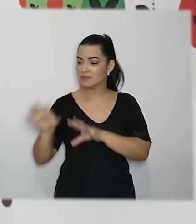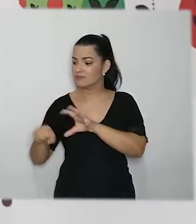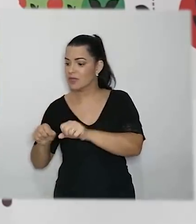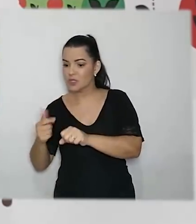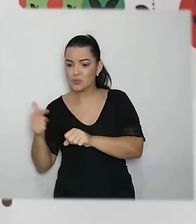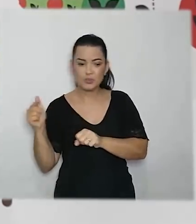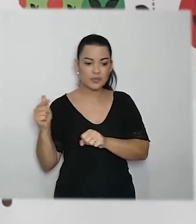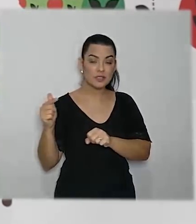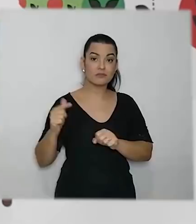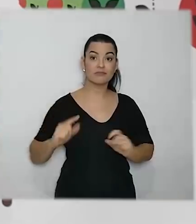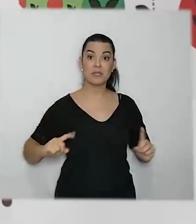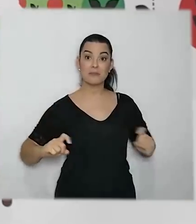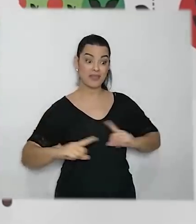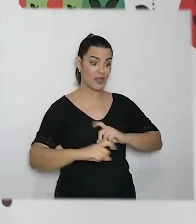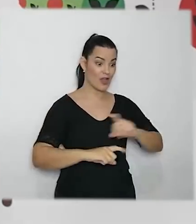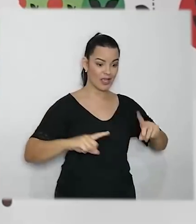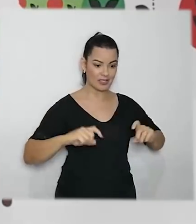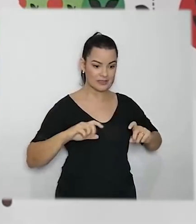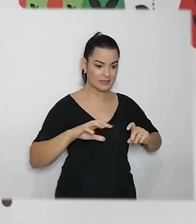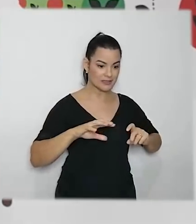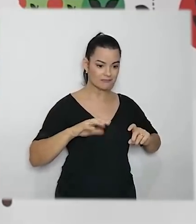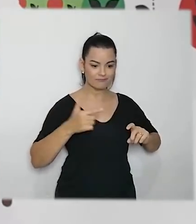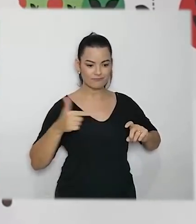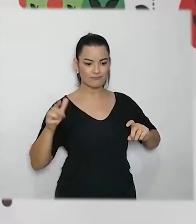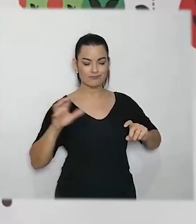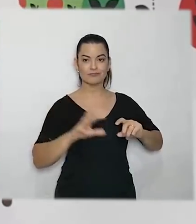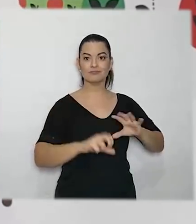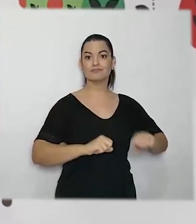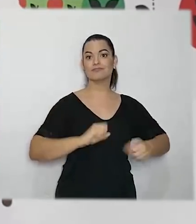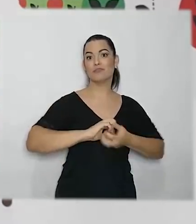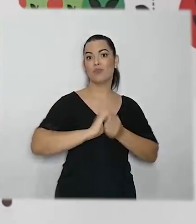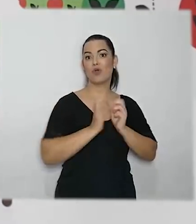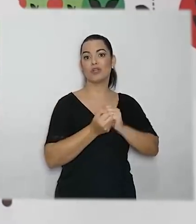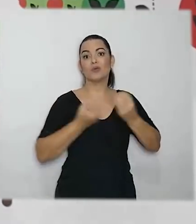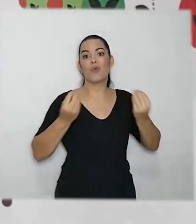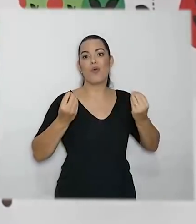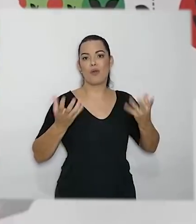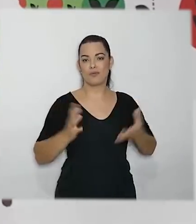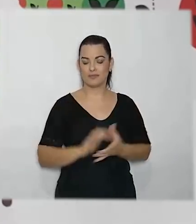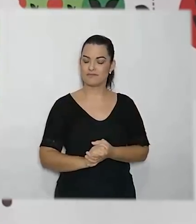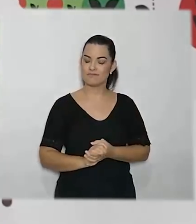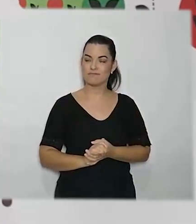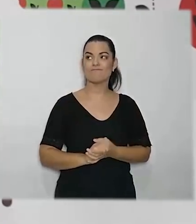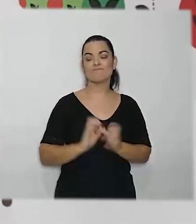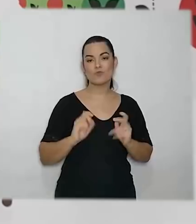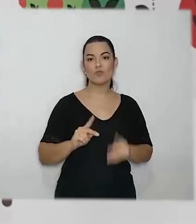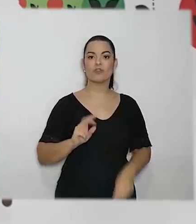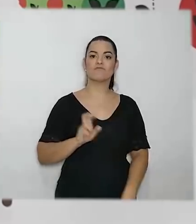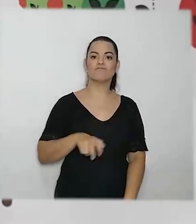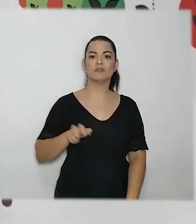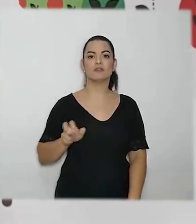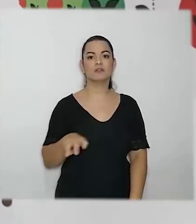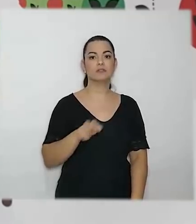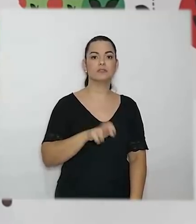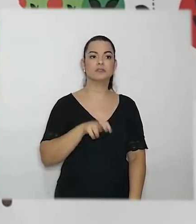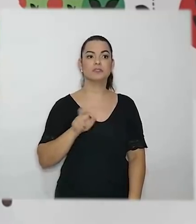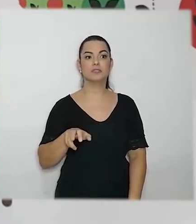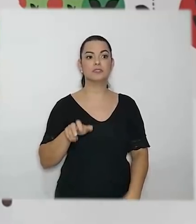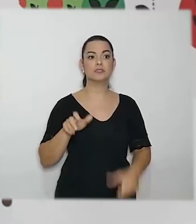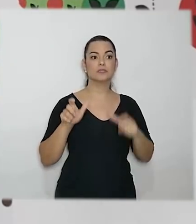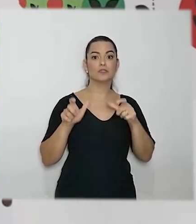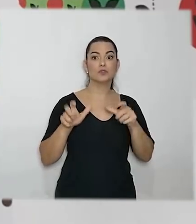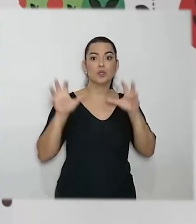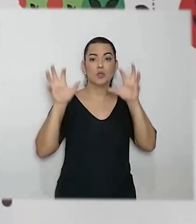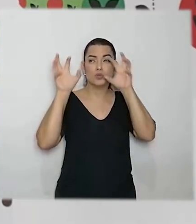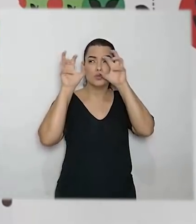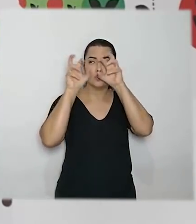nem minhoca para fazer bolinhos. Continuou andando no escuro. Olha a carinha